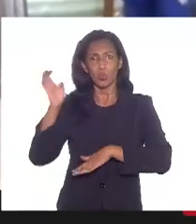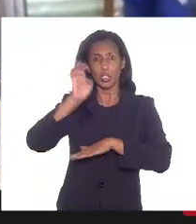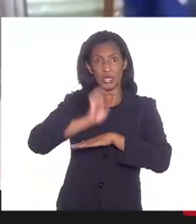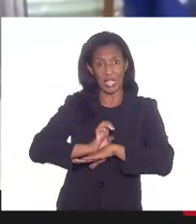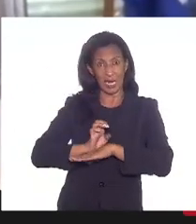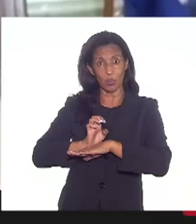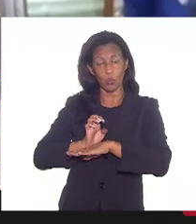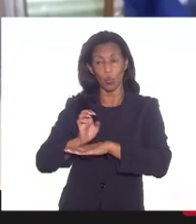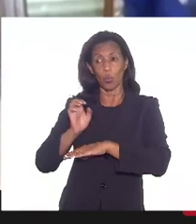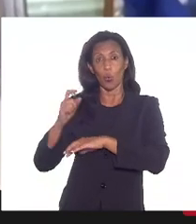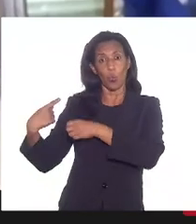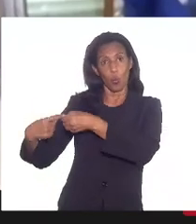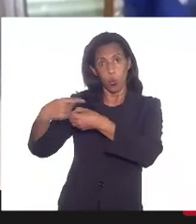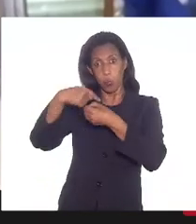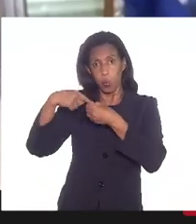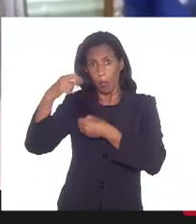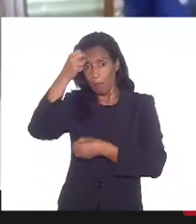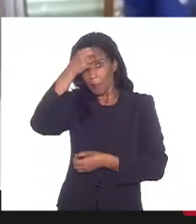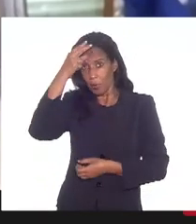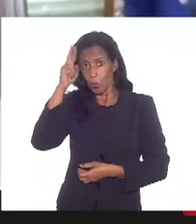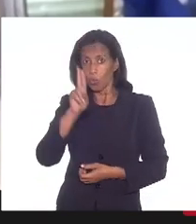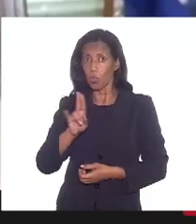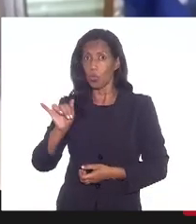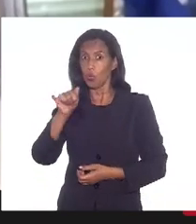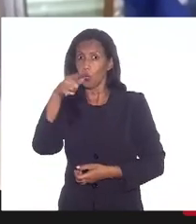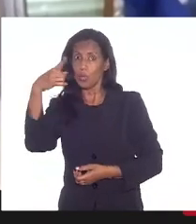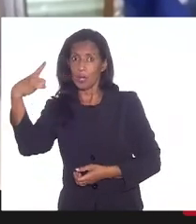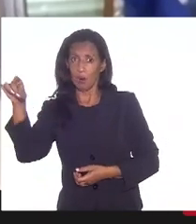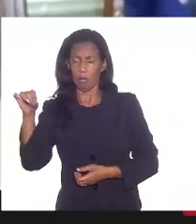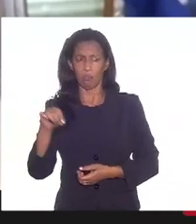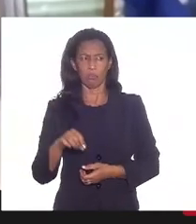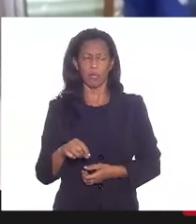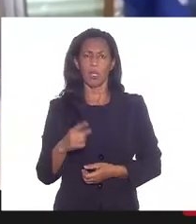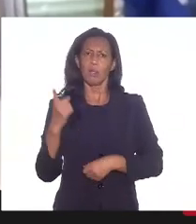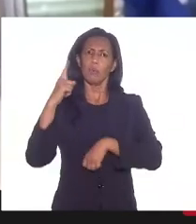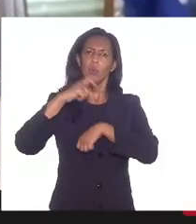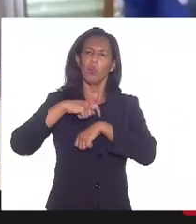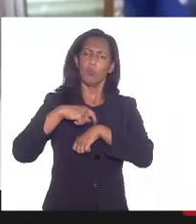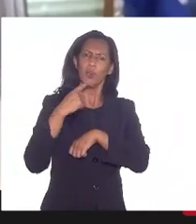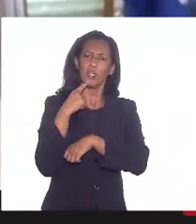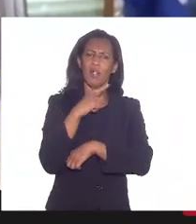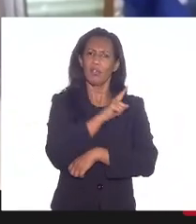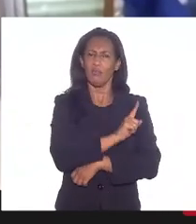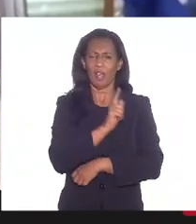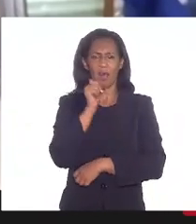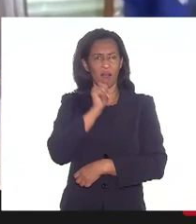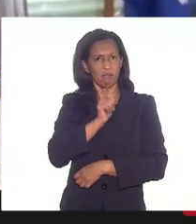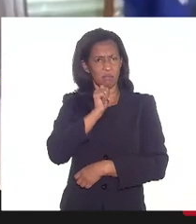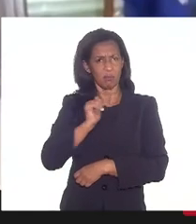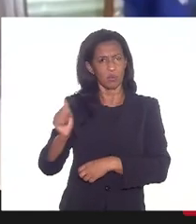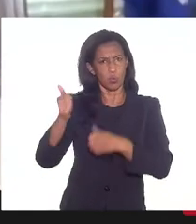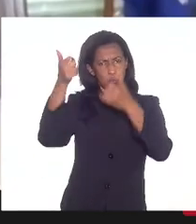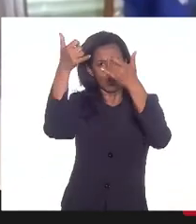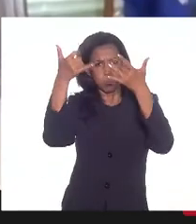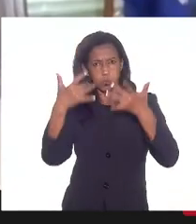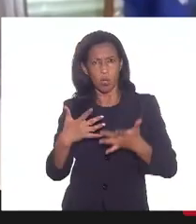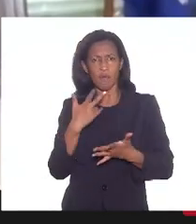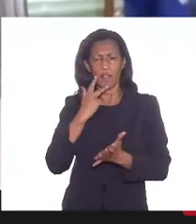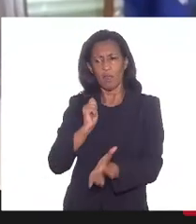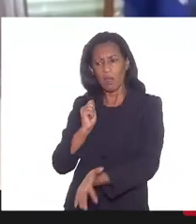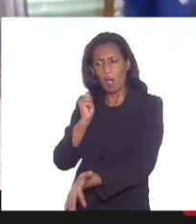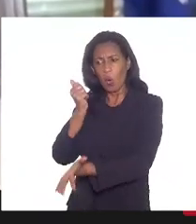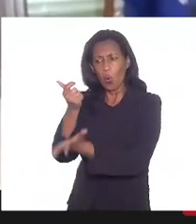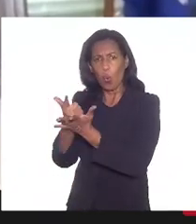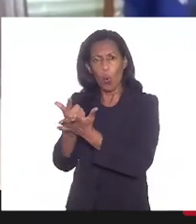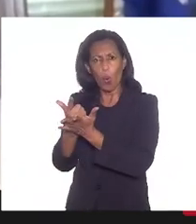União. E, segundo, no momento que ela fala da compulsoriedade efetiva da compra em